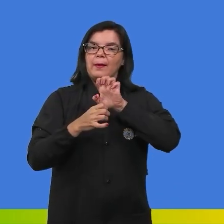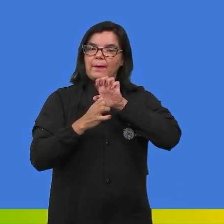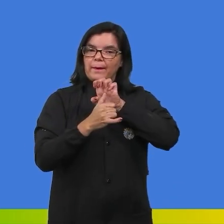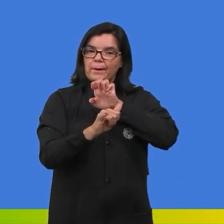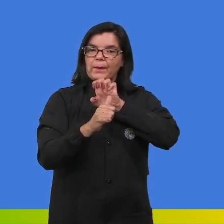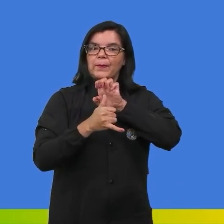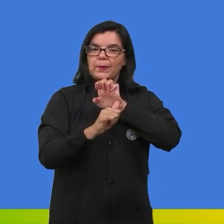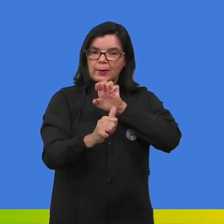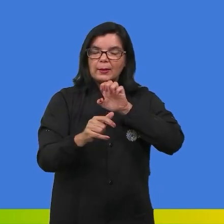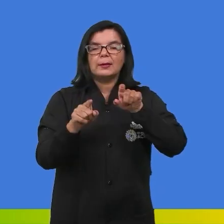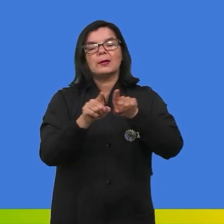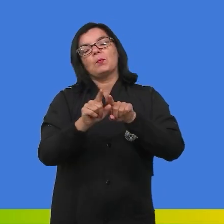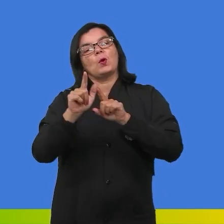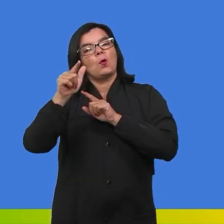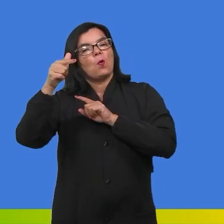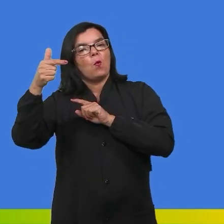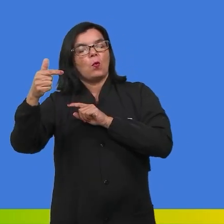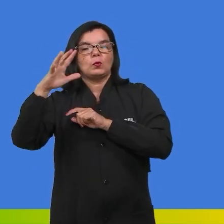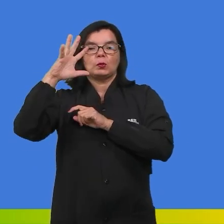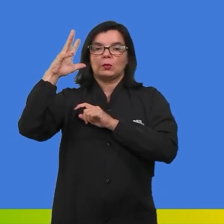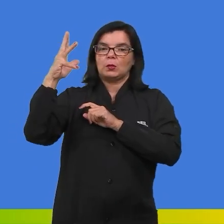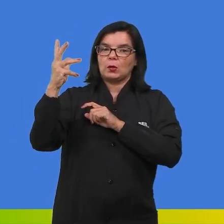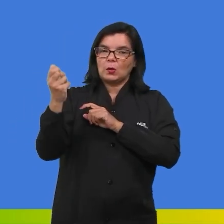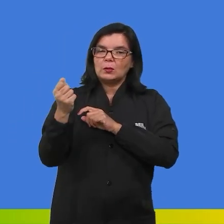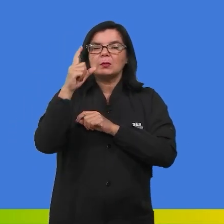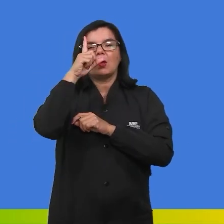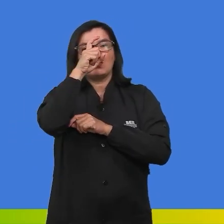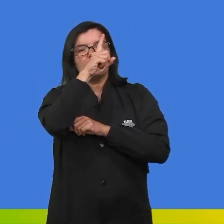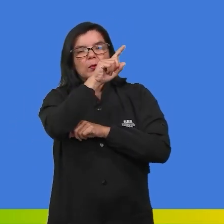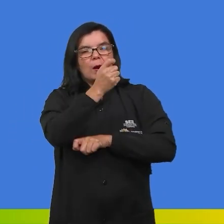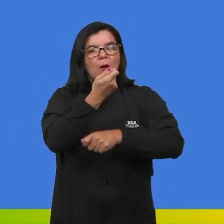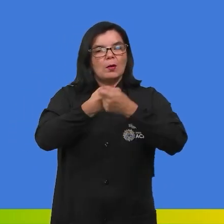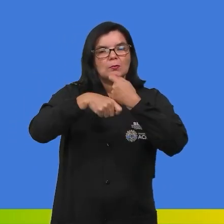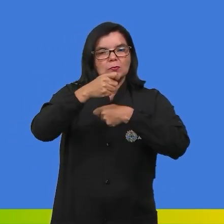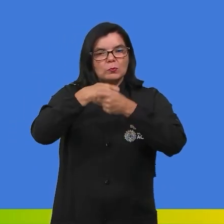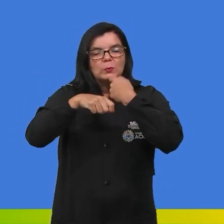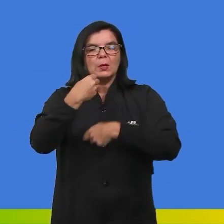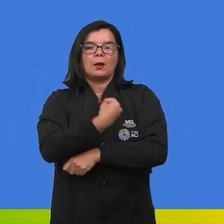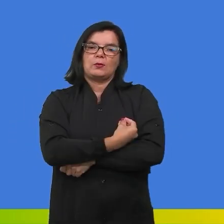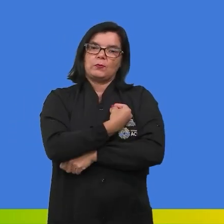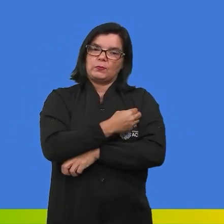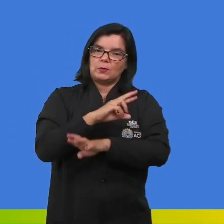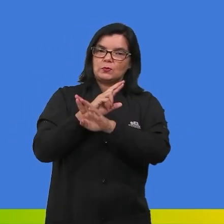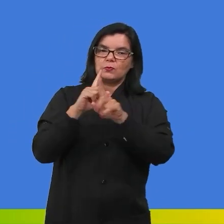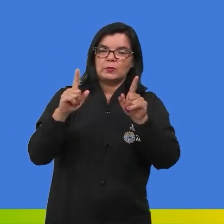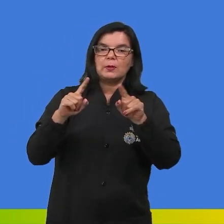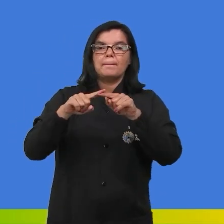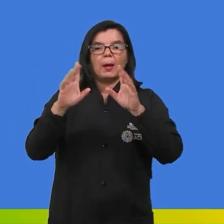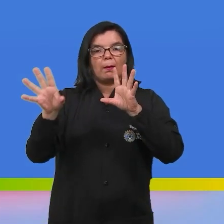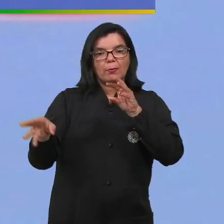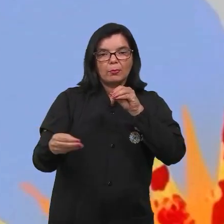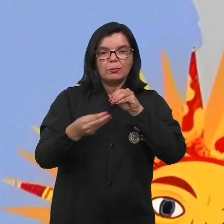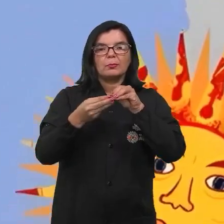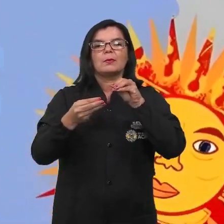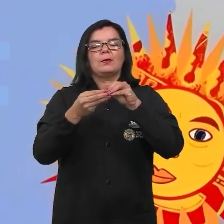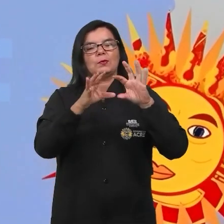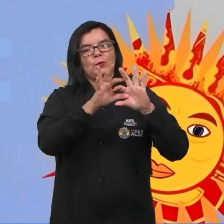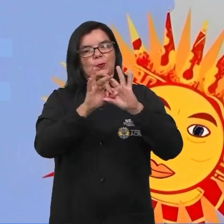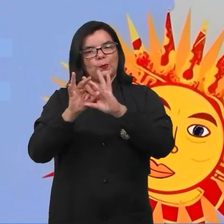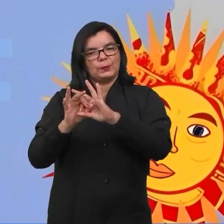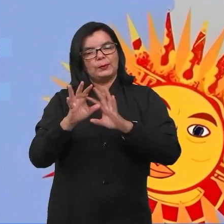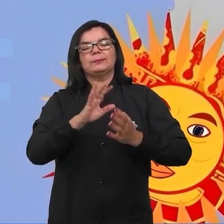que, como outros da África, né, tem suas dificuldades econômicas, sua realidade, mas que também está inserida dentro desse